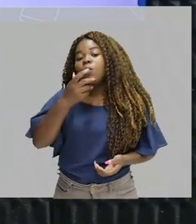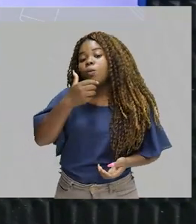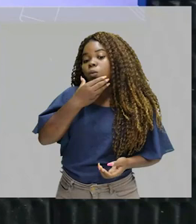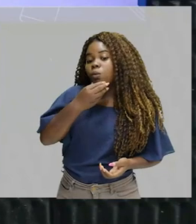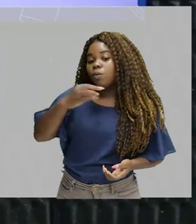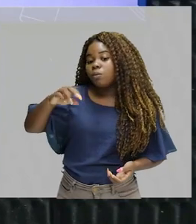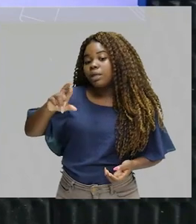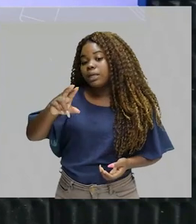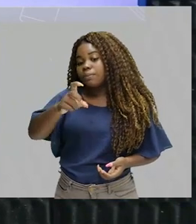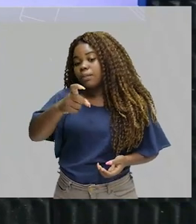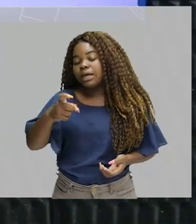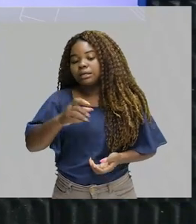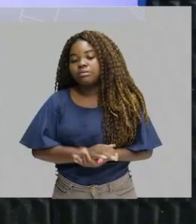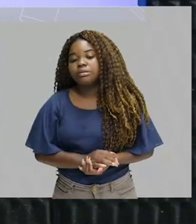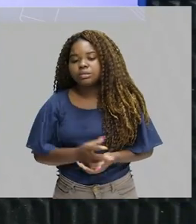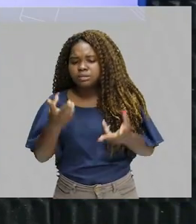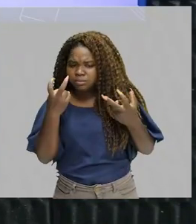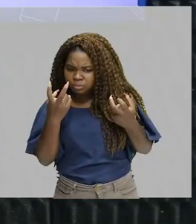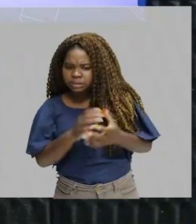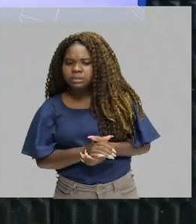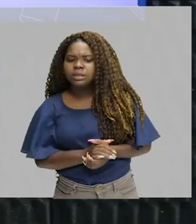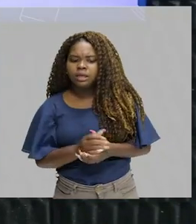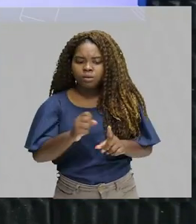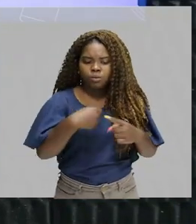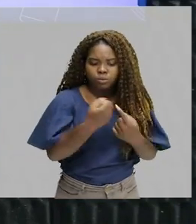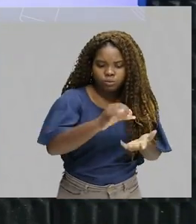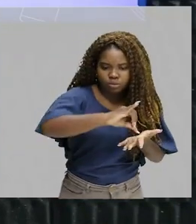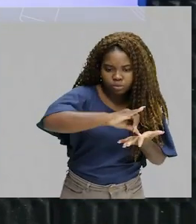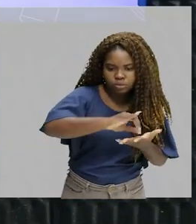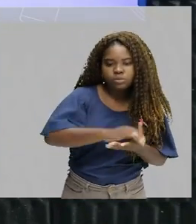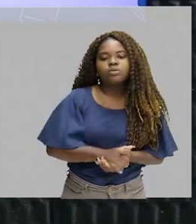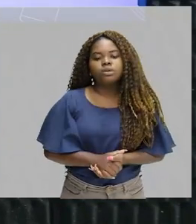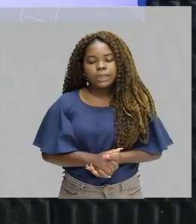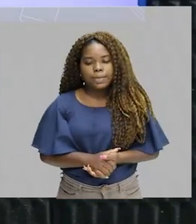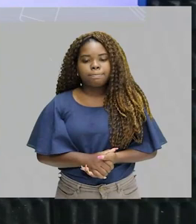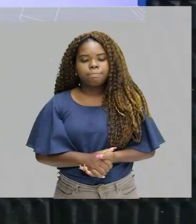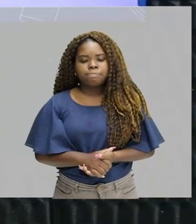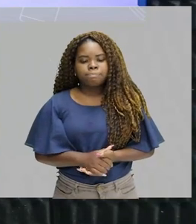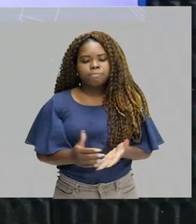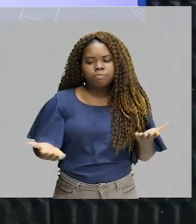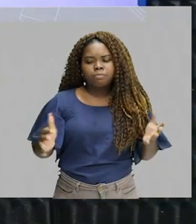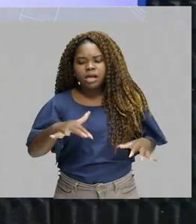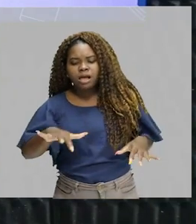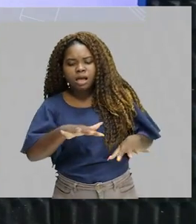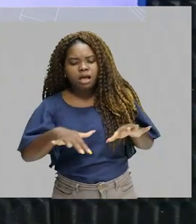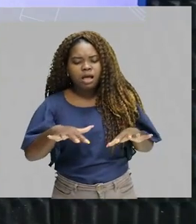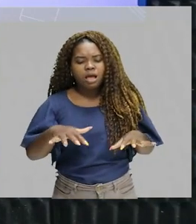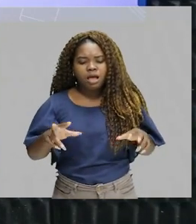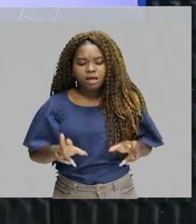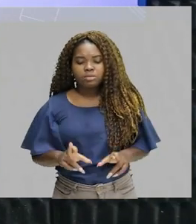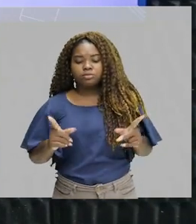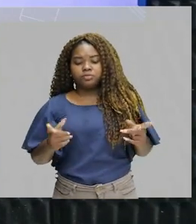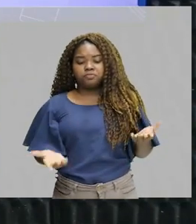sociedade capitalista um antagonismo uma posição diferente entre dois grupos